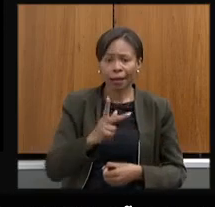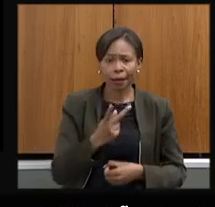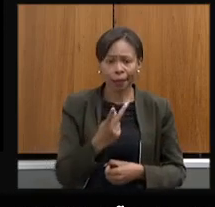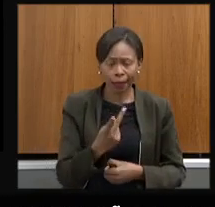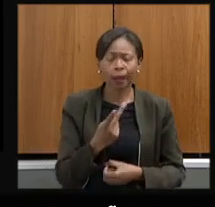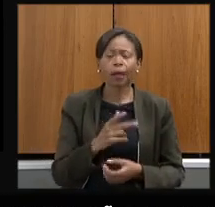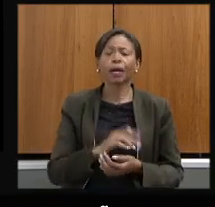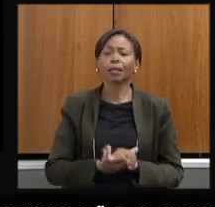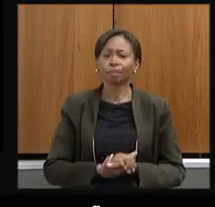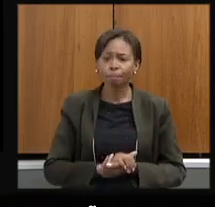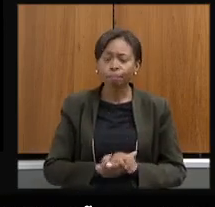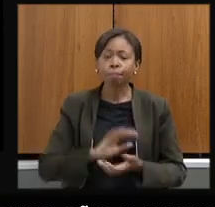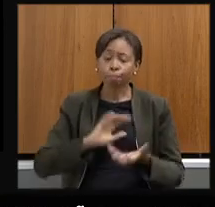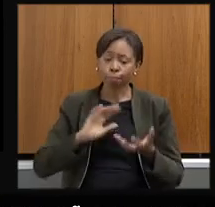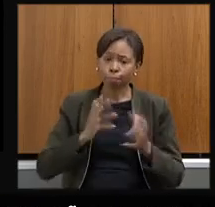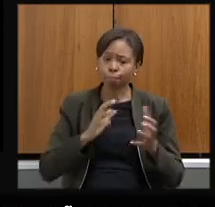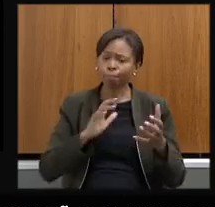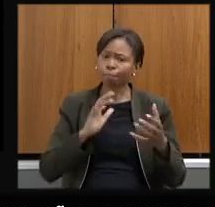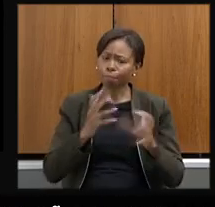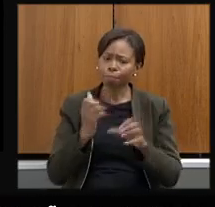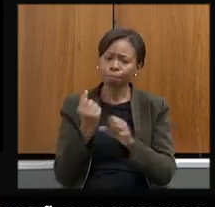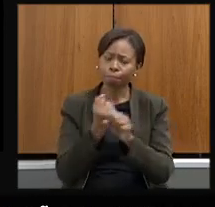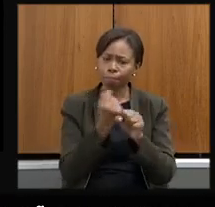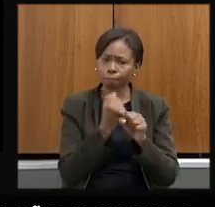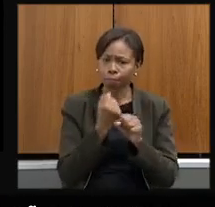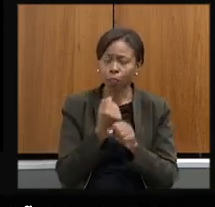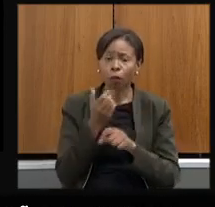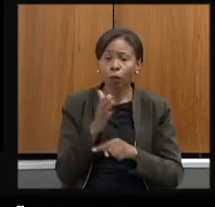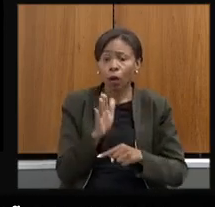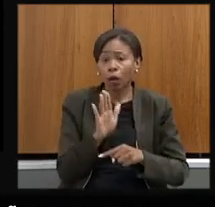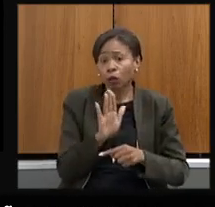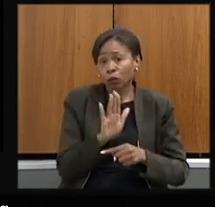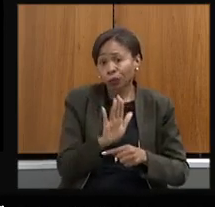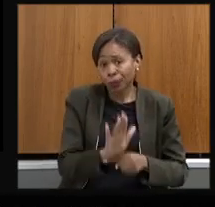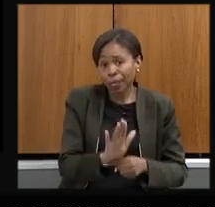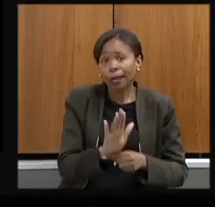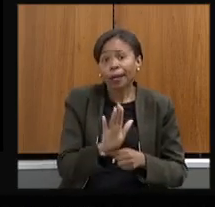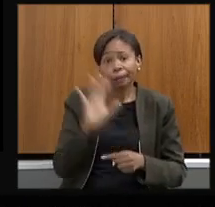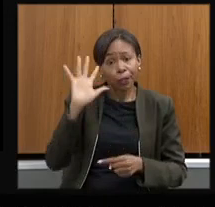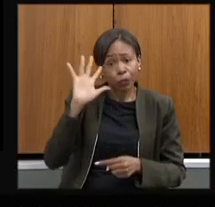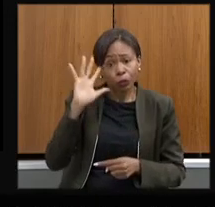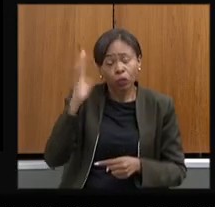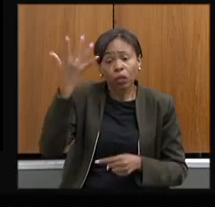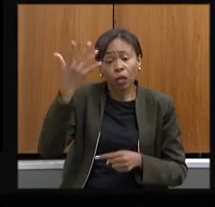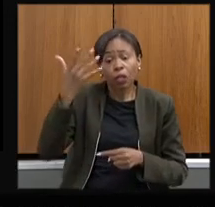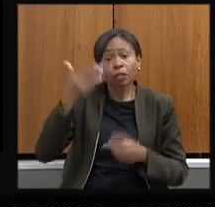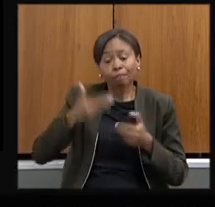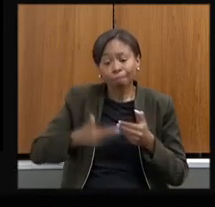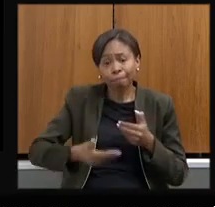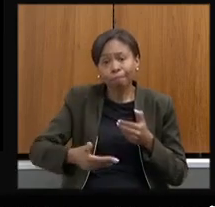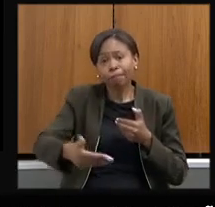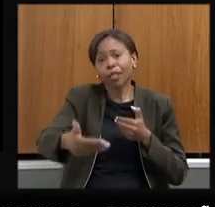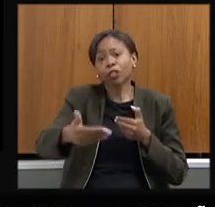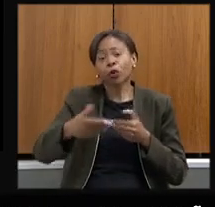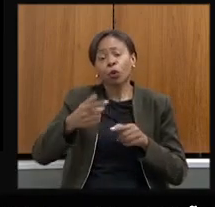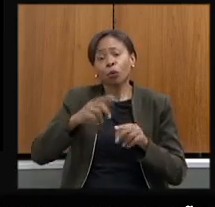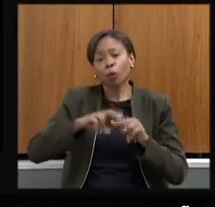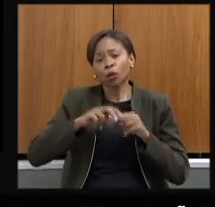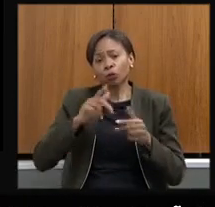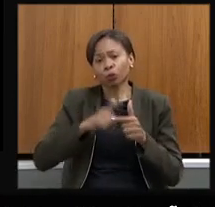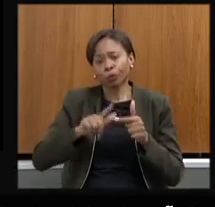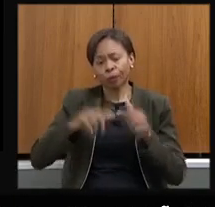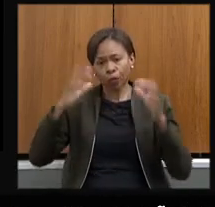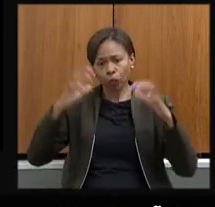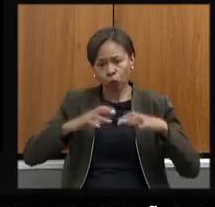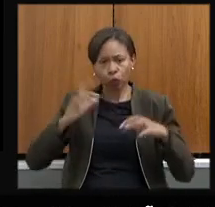Cristina para poder de uma vez por todas criar soluções de longo prazo estruturais para o problema das chuvas no nosso